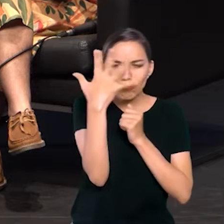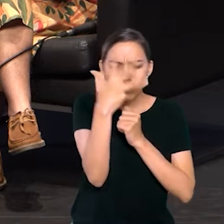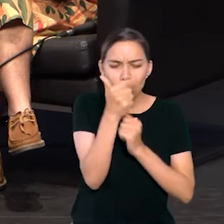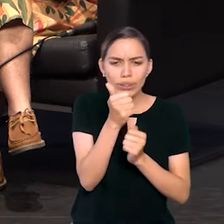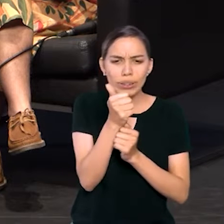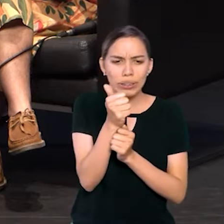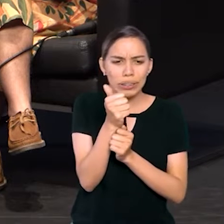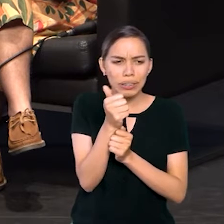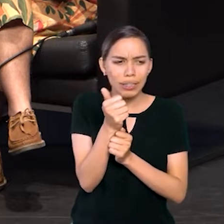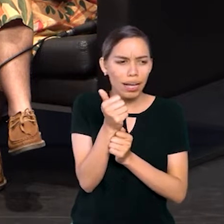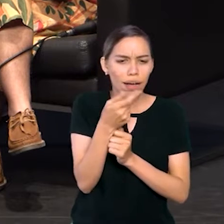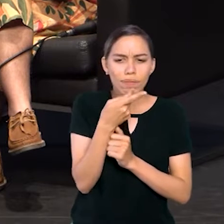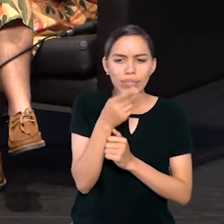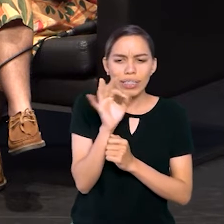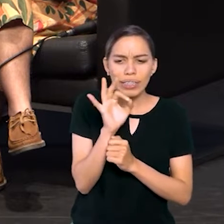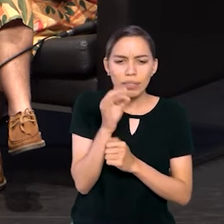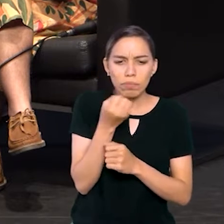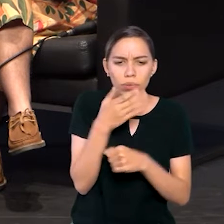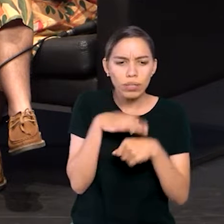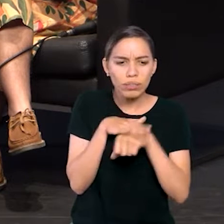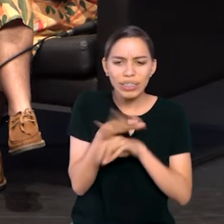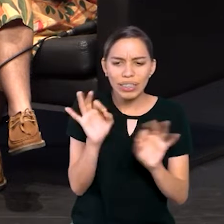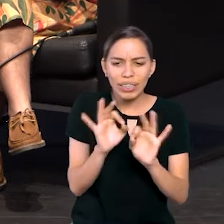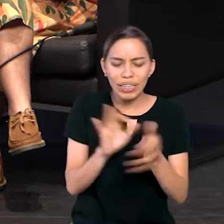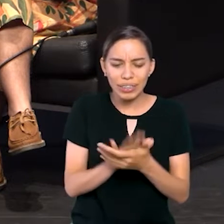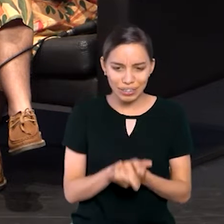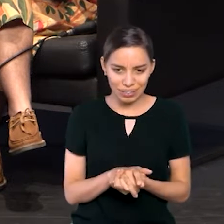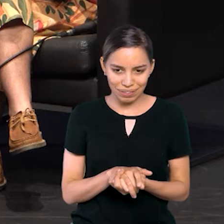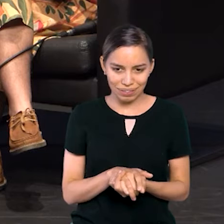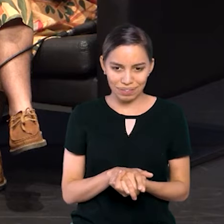nosso encontro. Eu nem dei boa noite para ela.